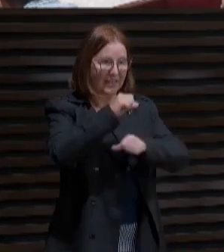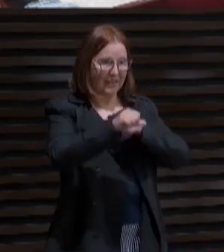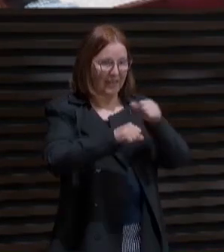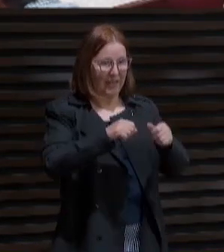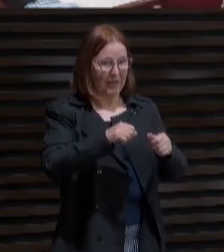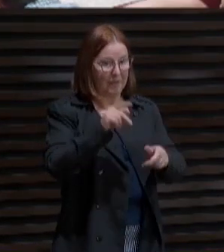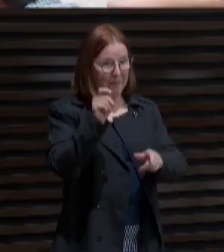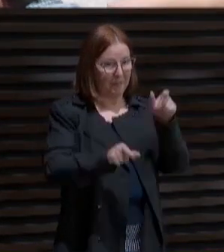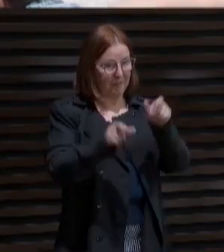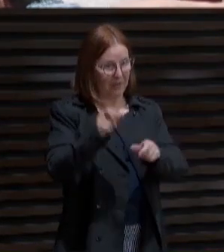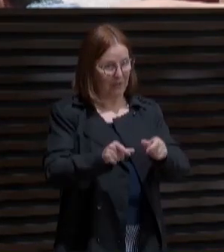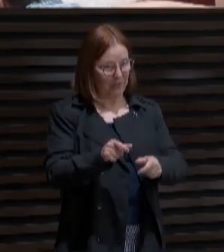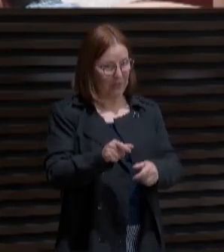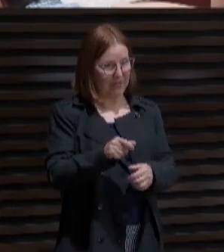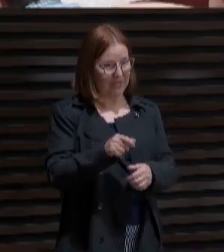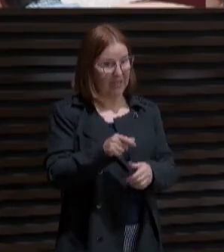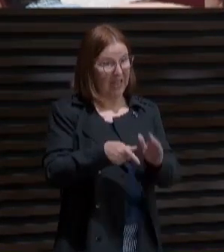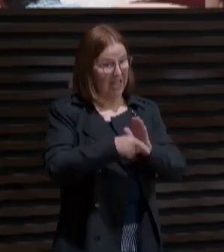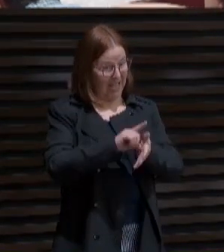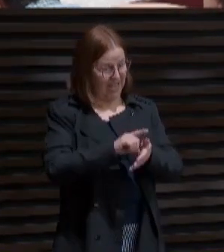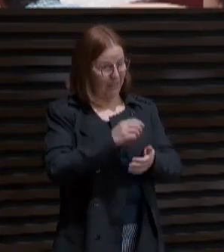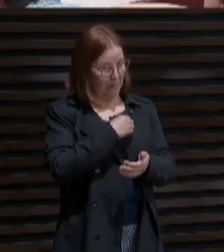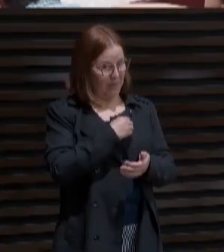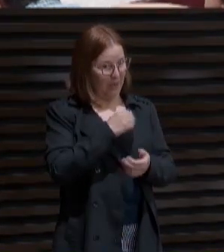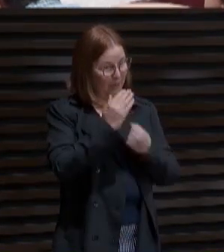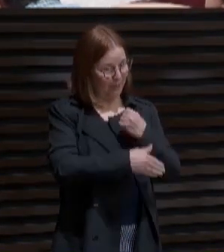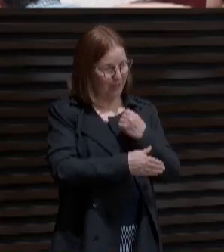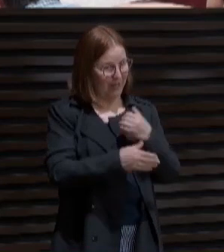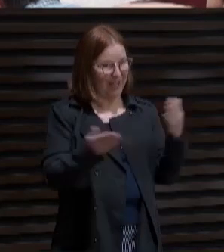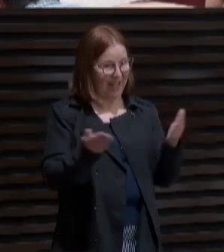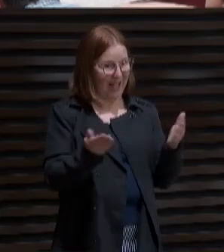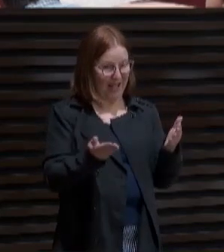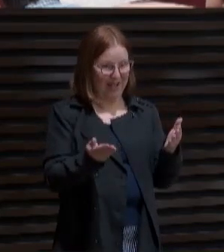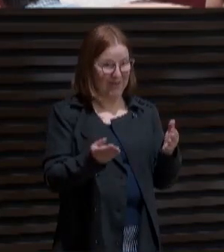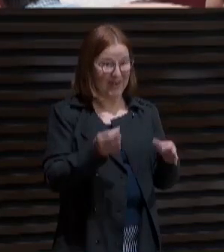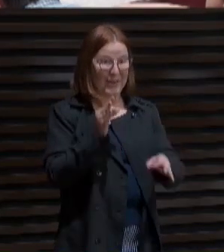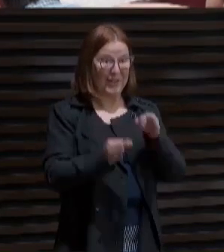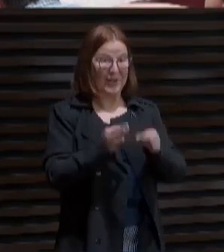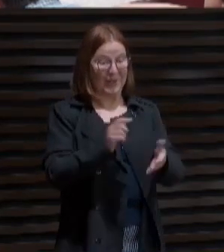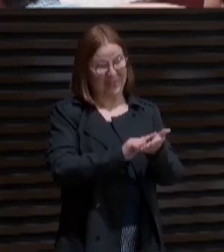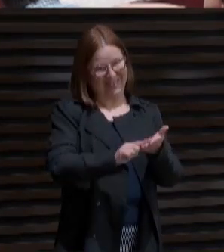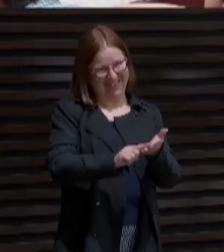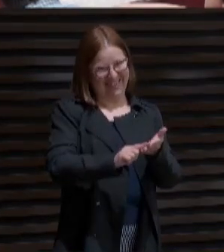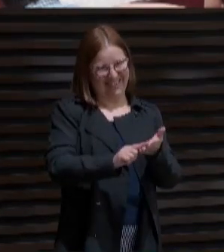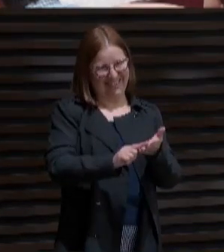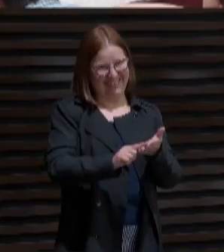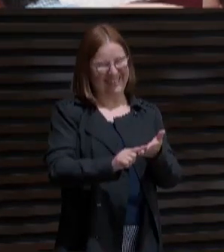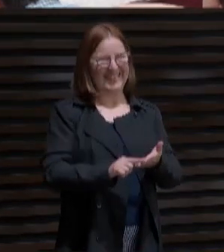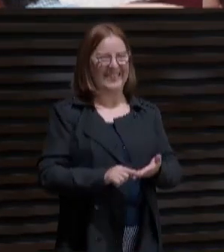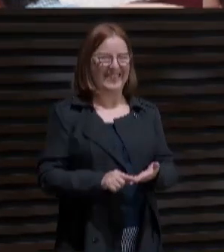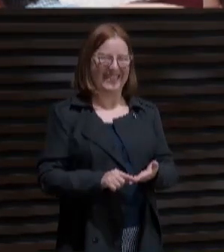justificados diante dele. É isso que diz o texto. A imputação.